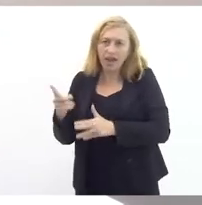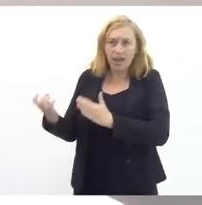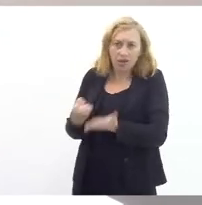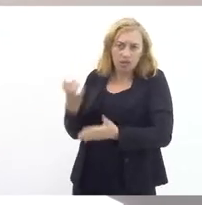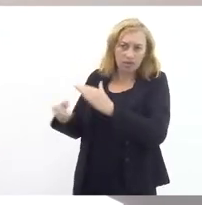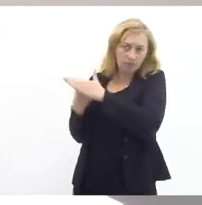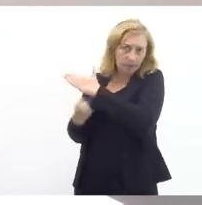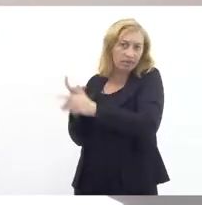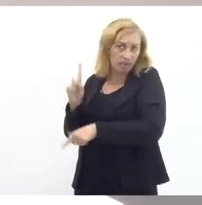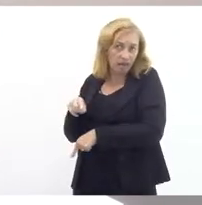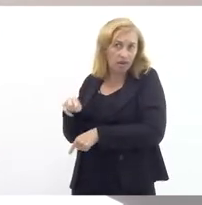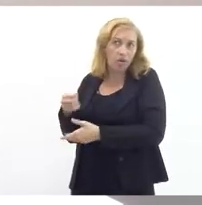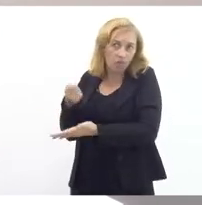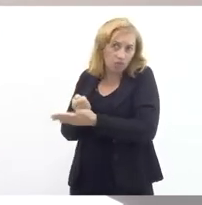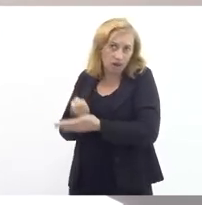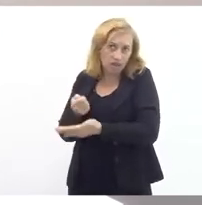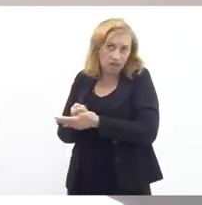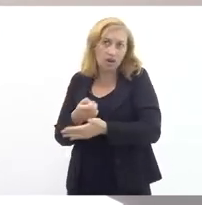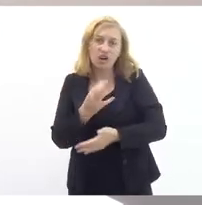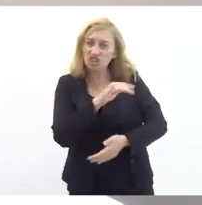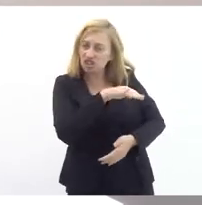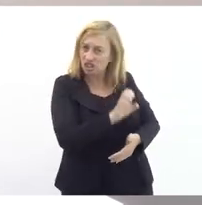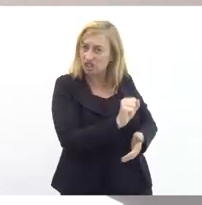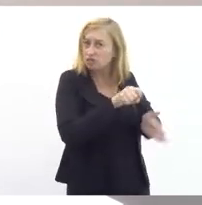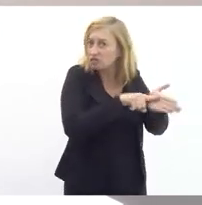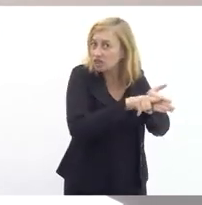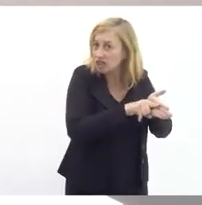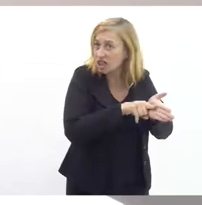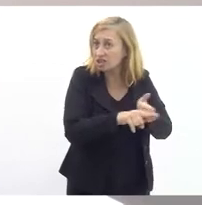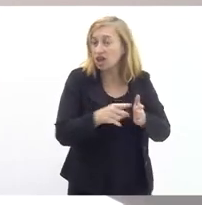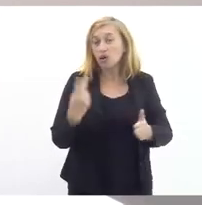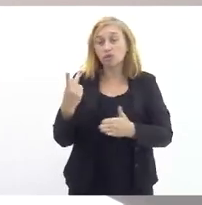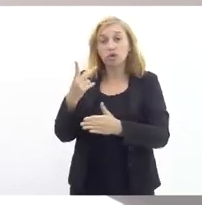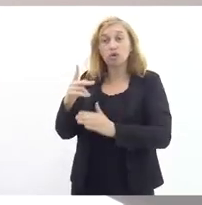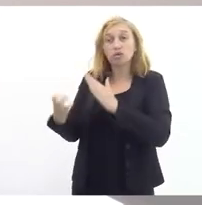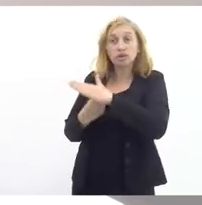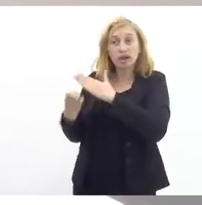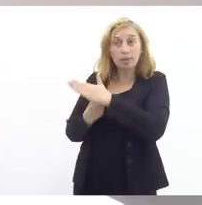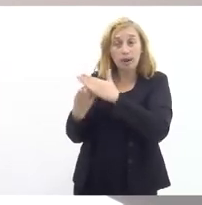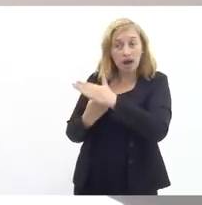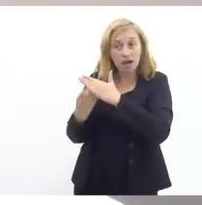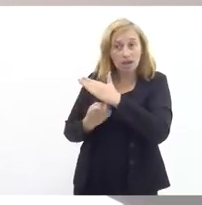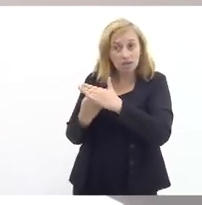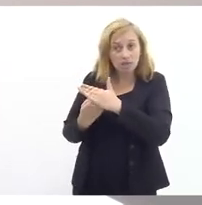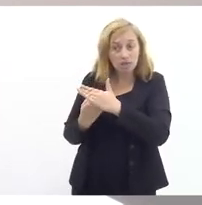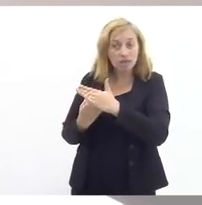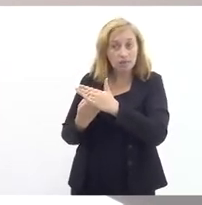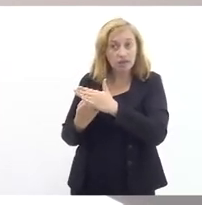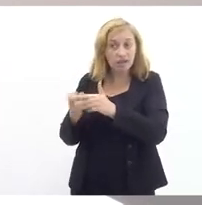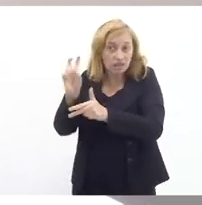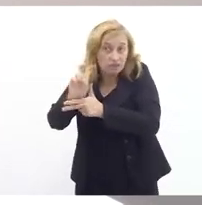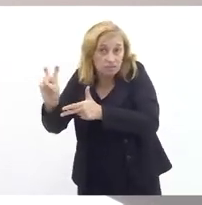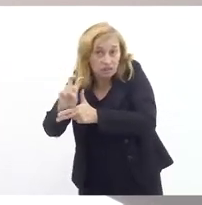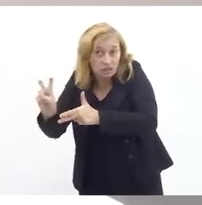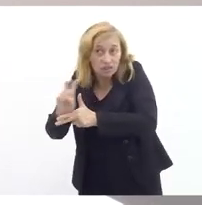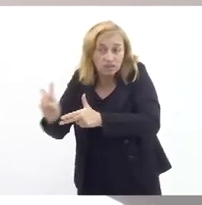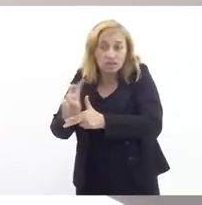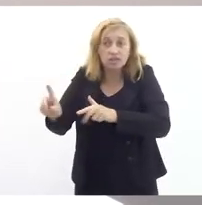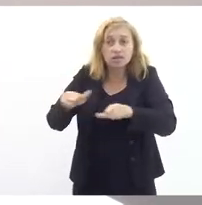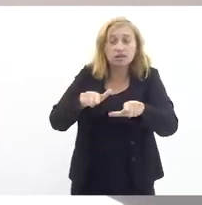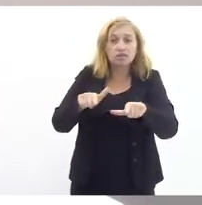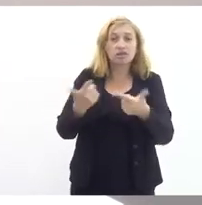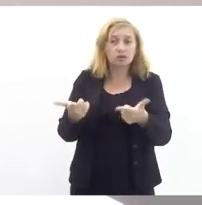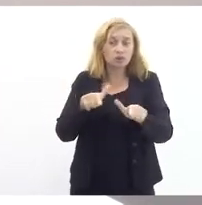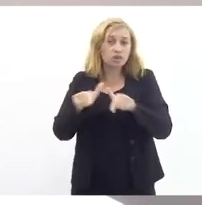concessão, teria por obrigação a Getransp de fiscalizar o exercício financeiro do ano passado, 70 milhões, do que foi gasto, aonde